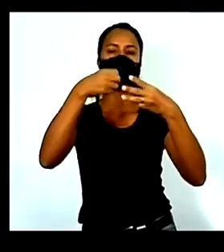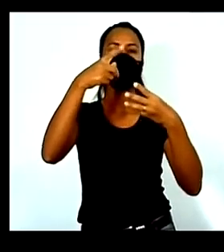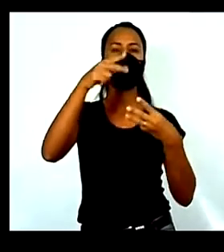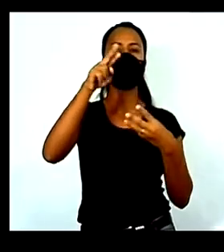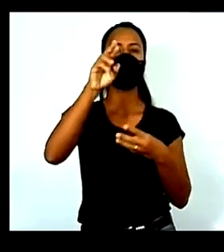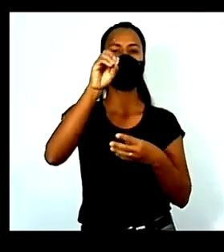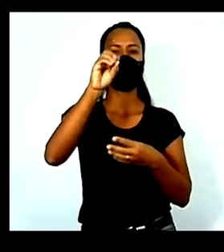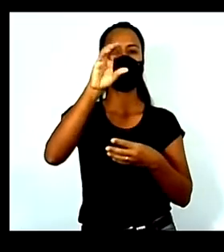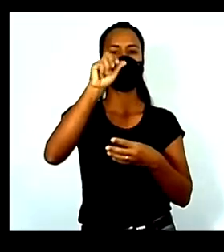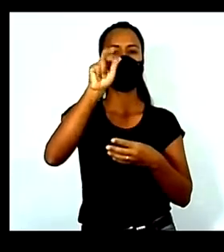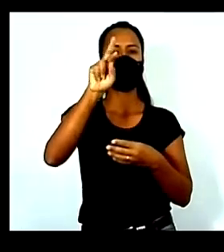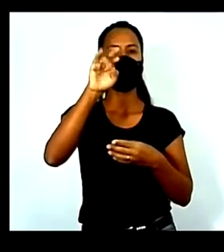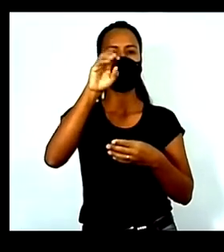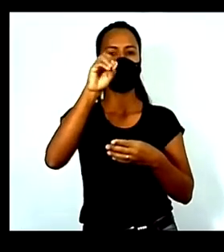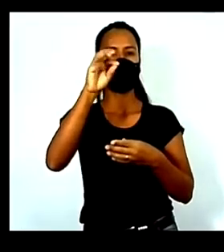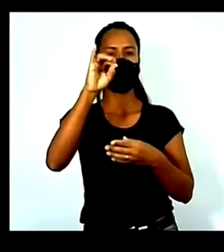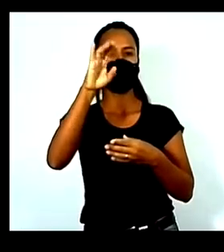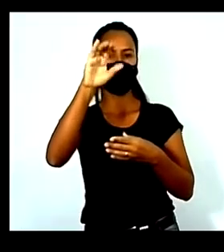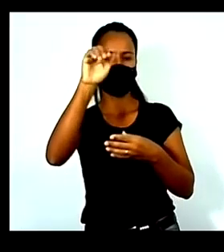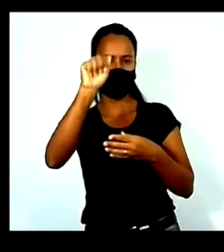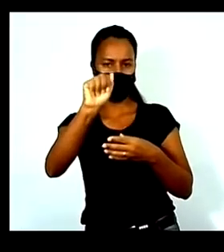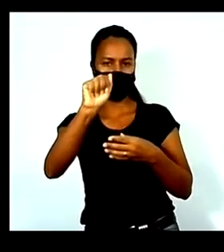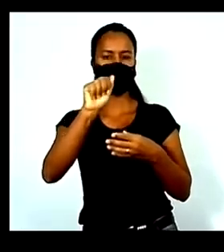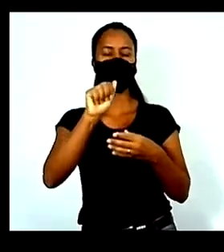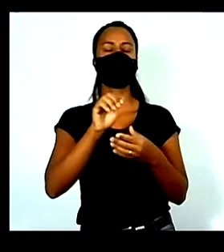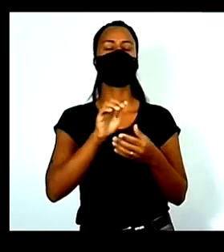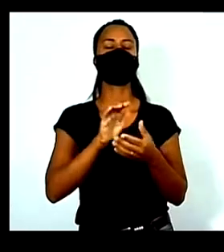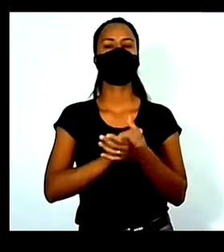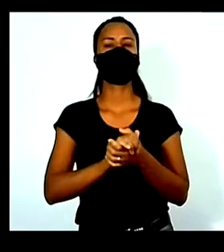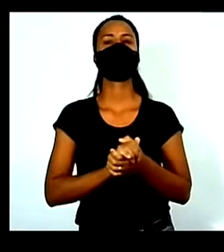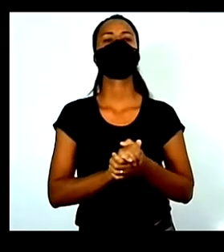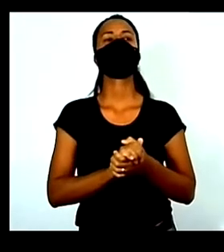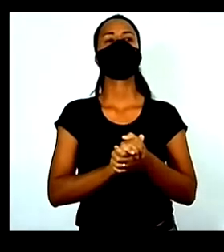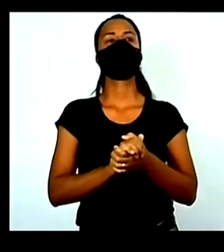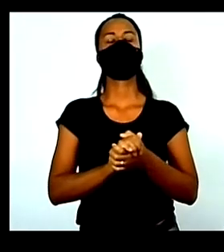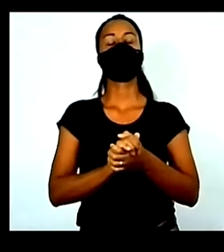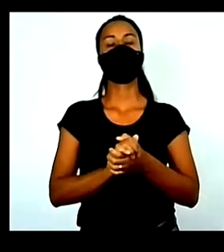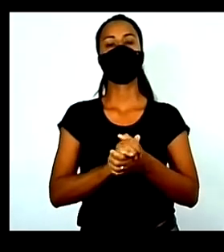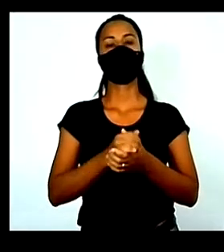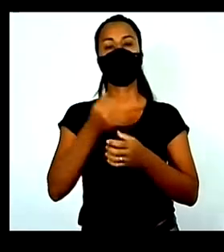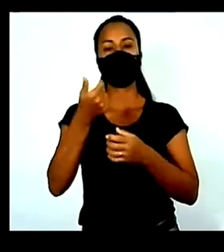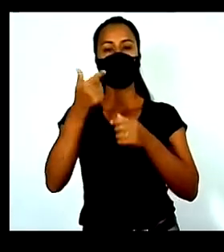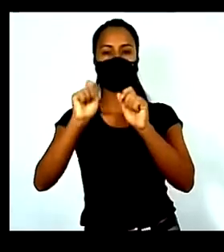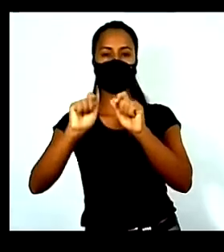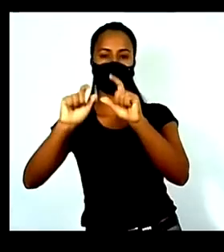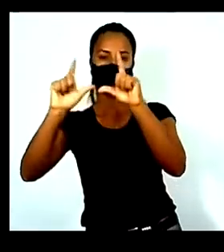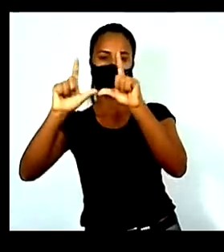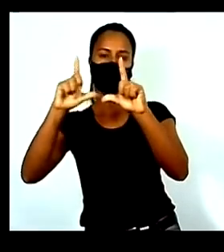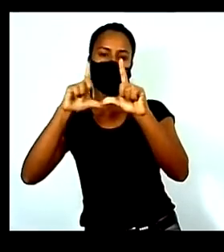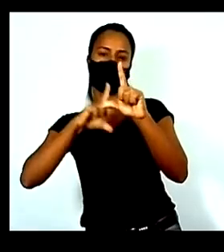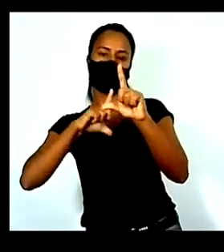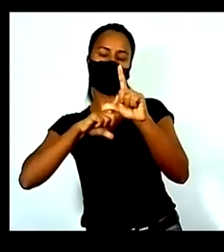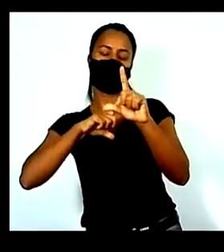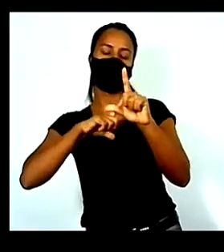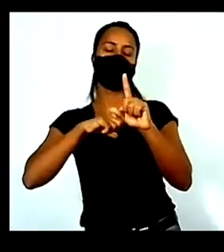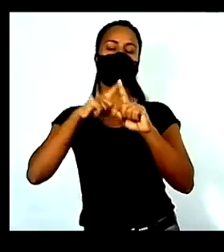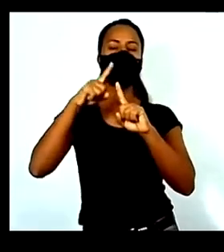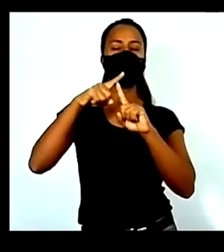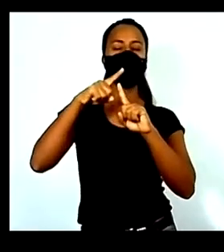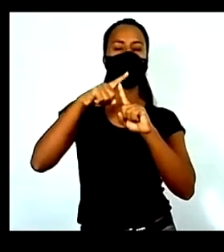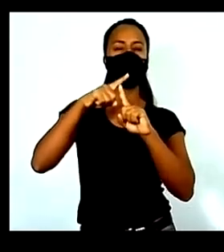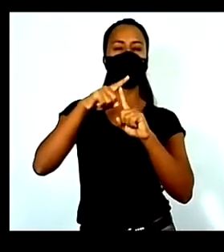plasmática, citoplasma e material genético disperso no citoplasma. Já na figura 2, nós temos uma